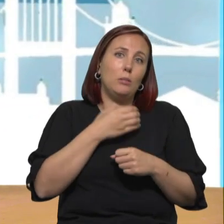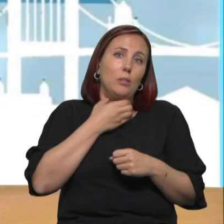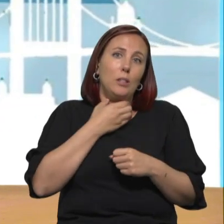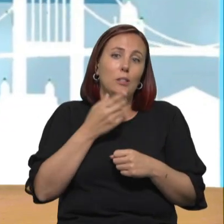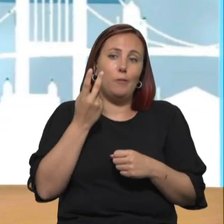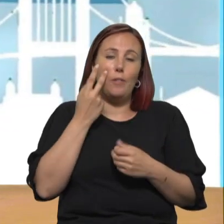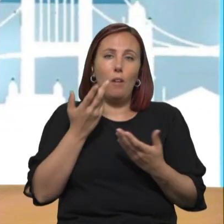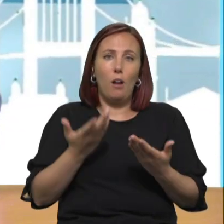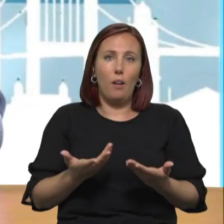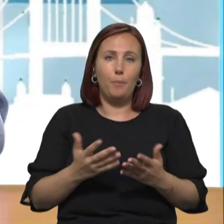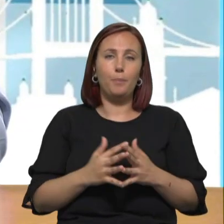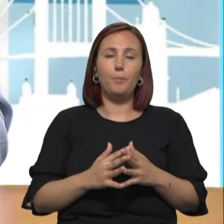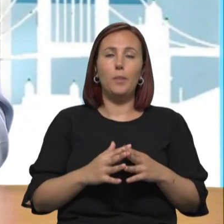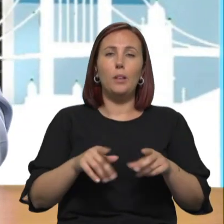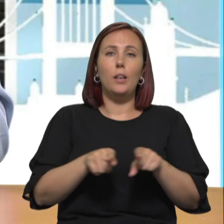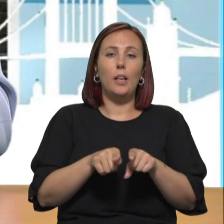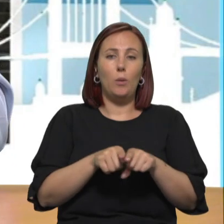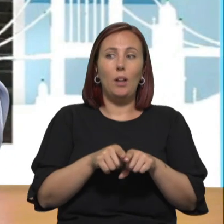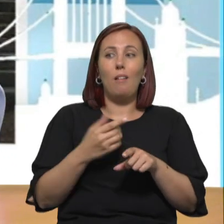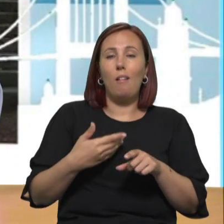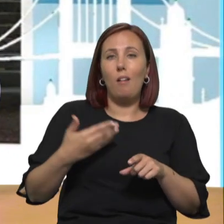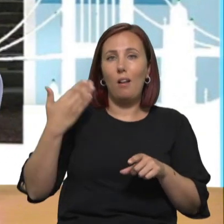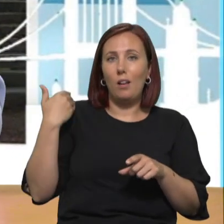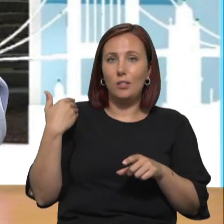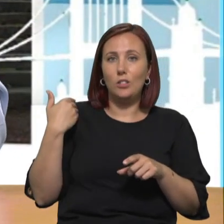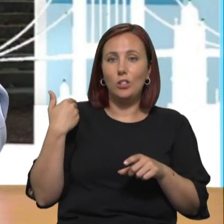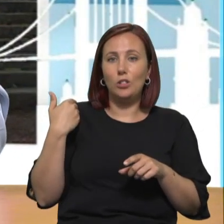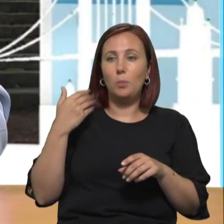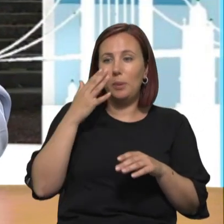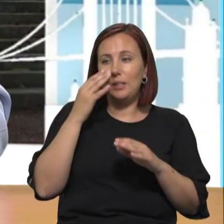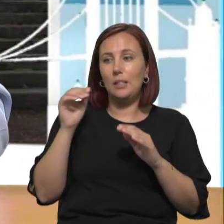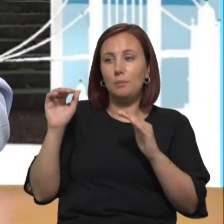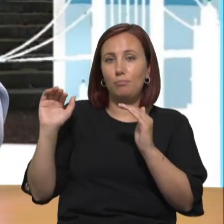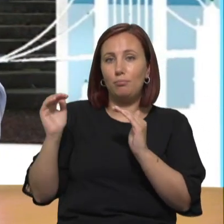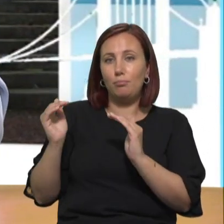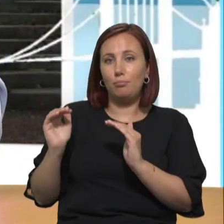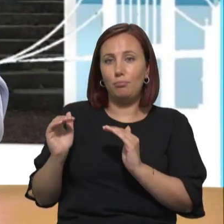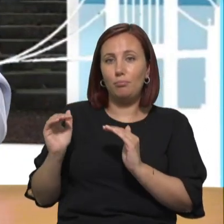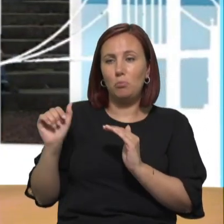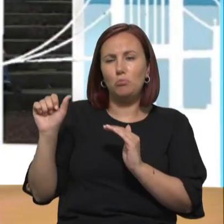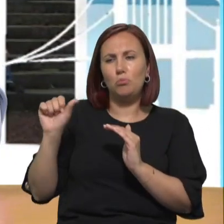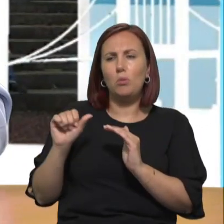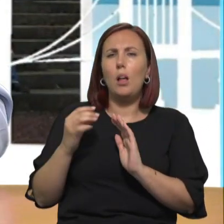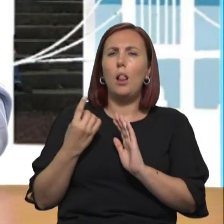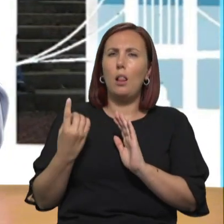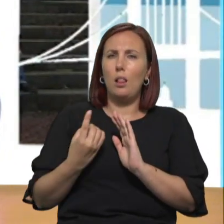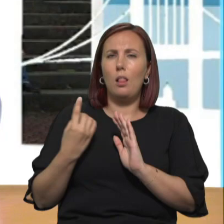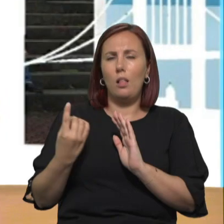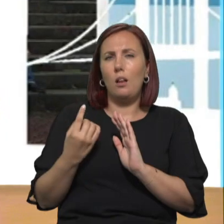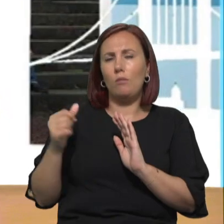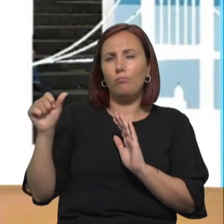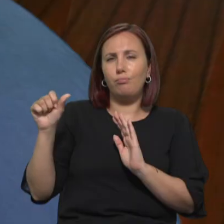vivemos. Era uma realidade anterior em decrescimento, muito lento, digamos, mas em